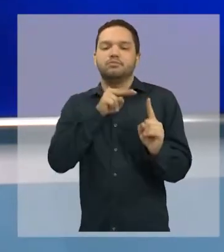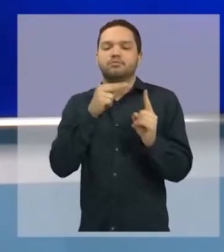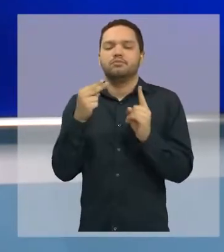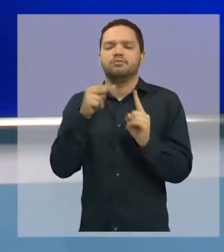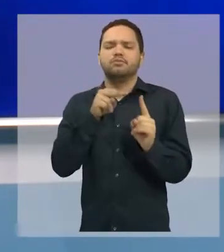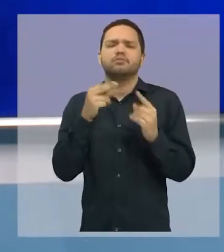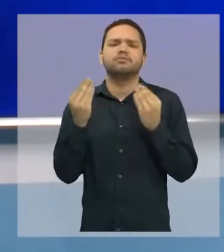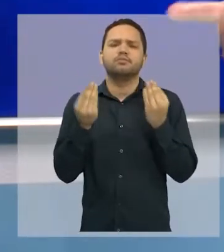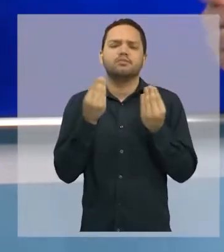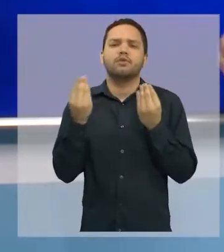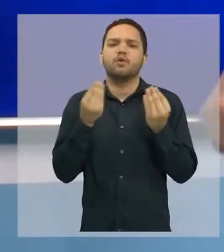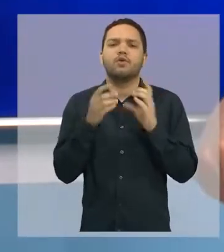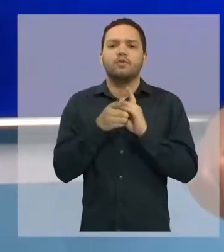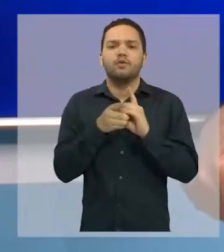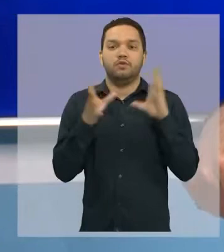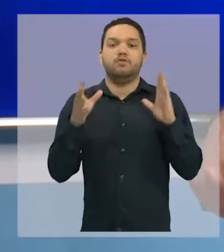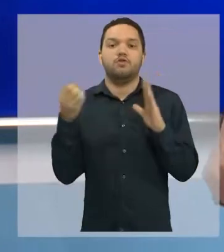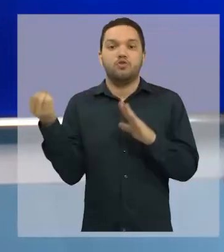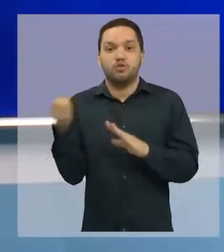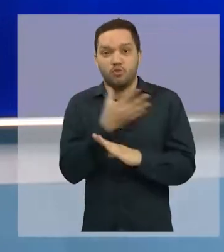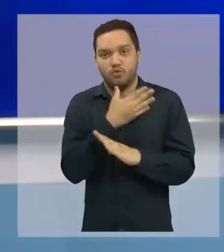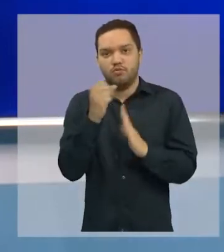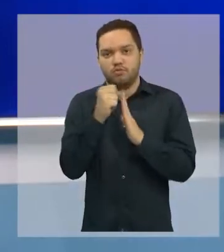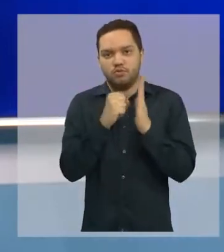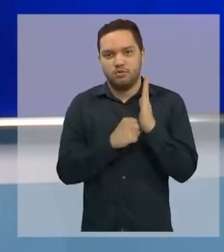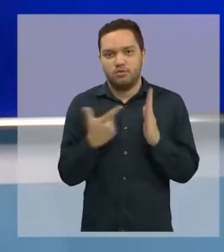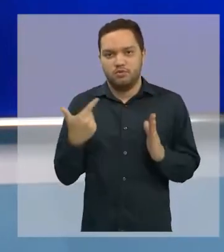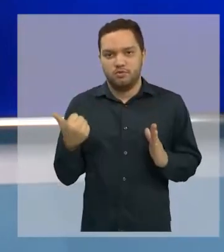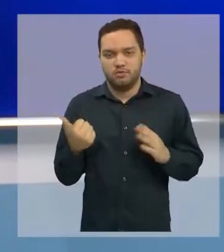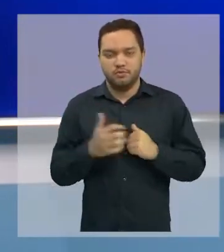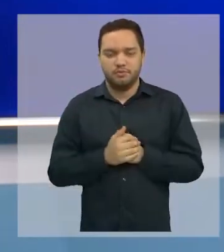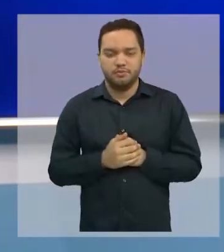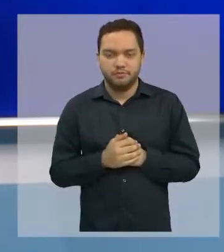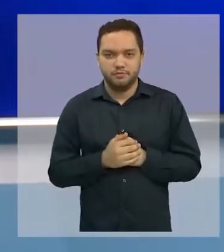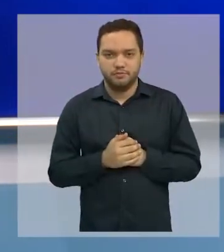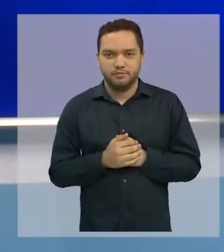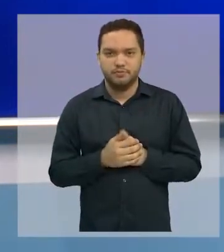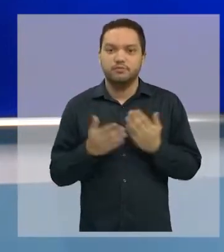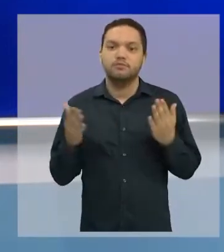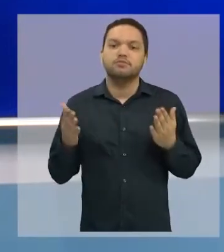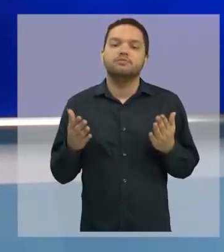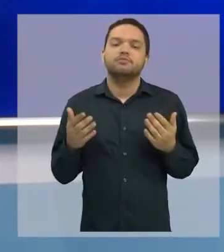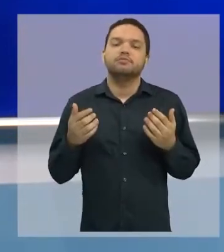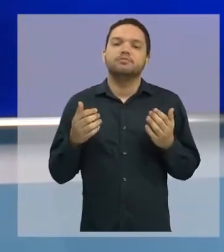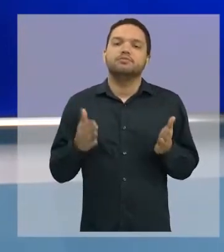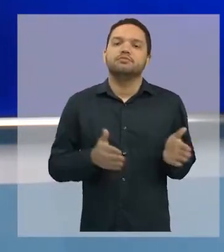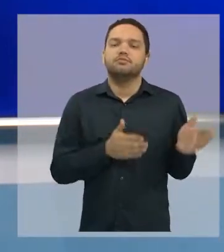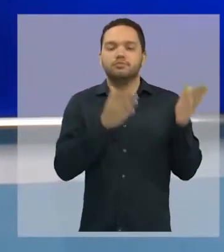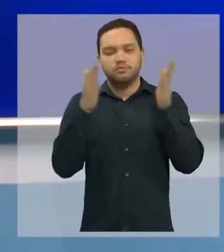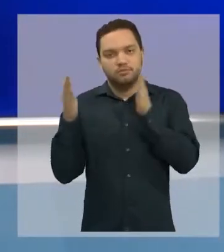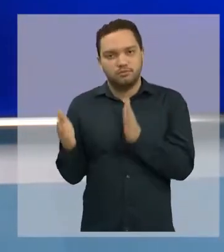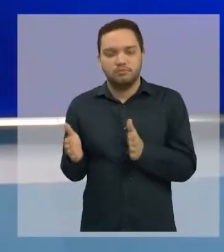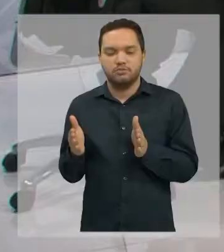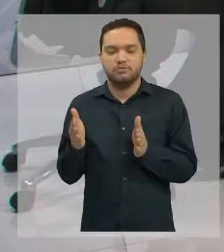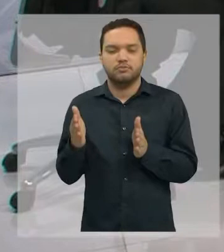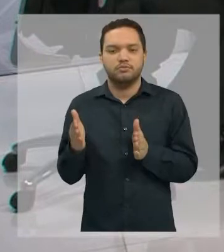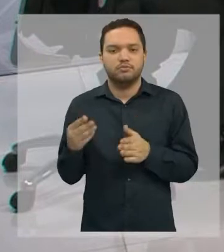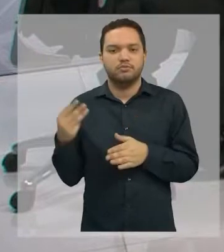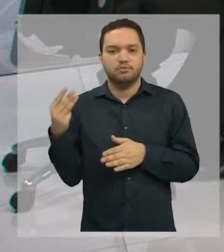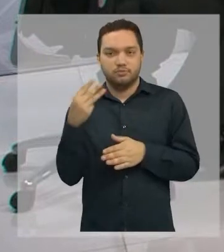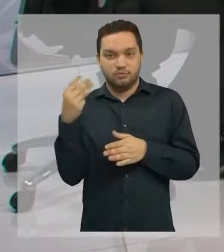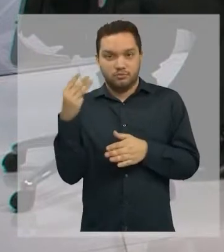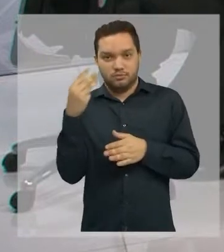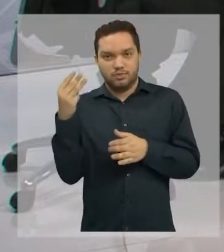uma democracia para o século XXI. E vamos agora colocar um terceiro